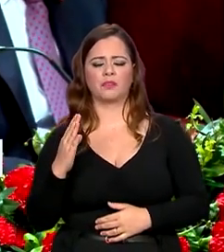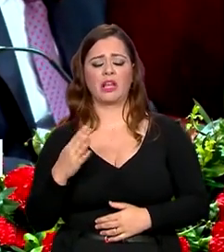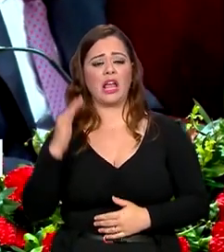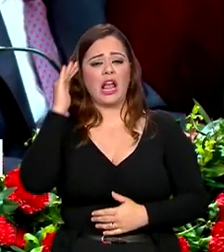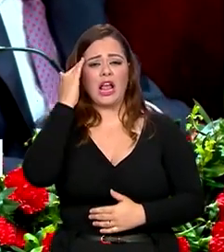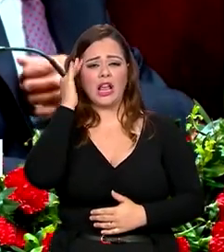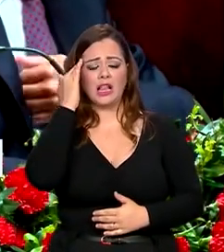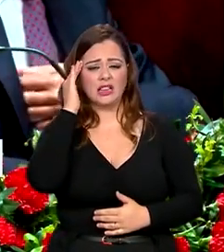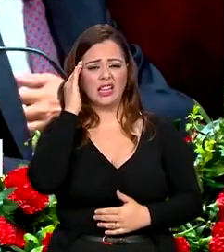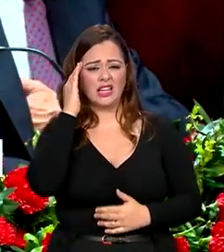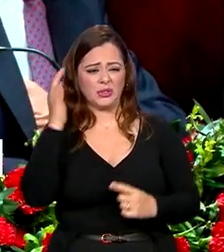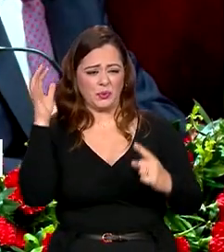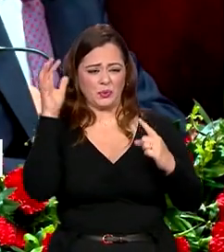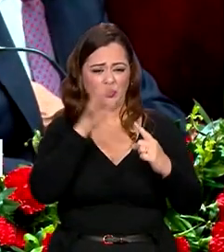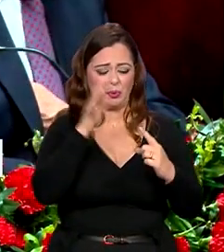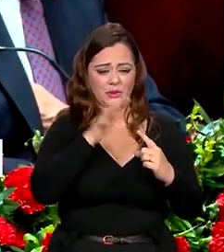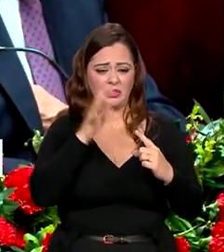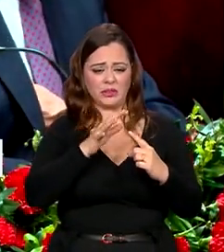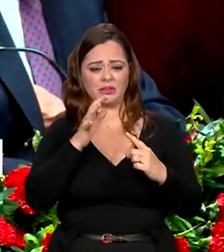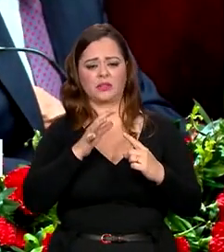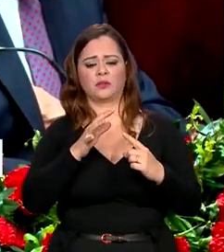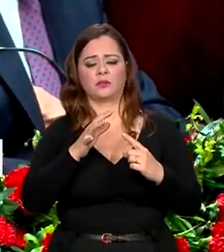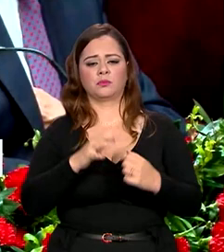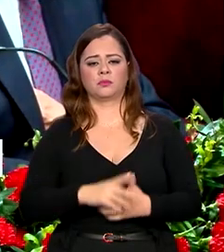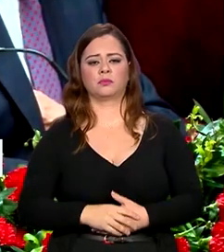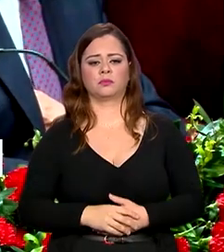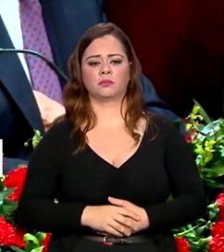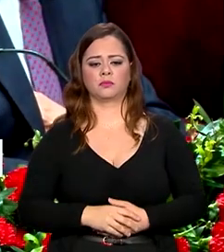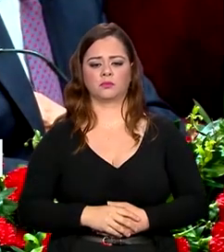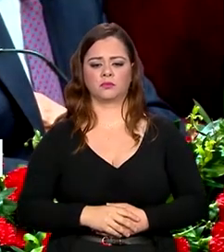Compreende a pressão causada pelo retorno.